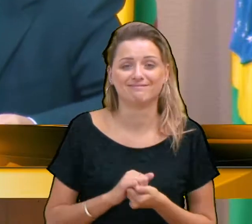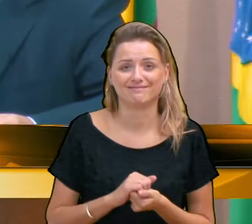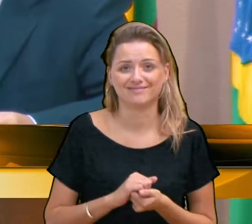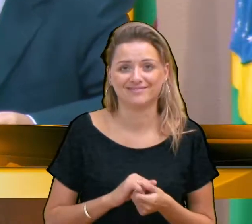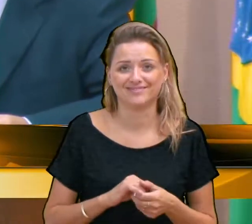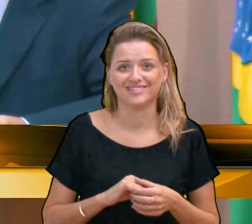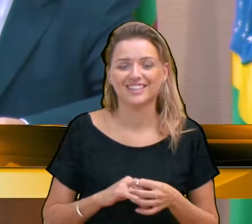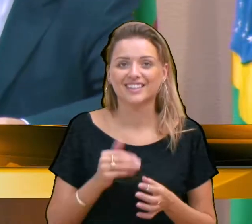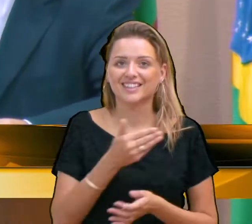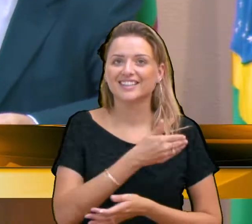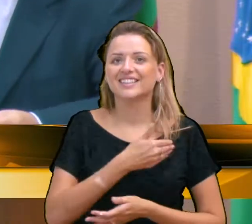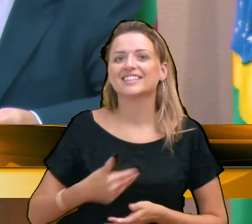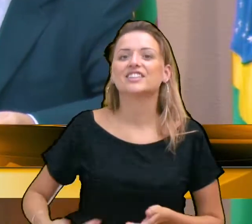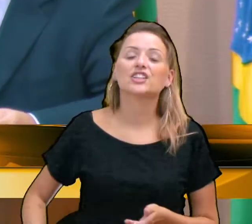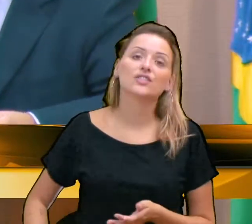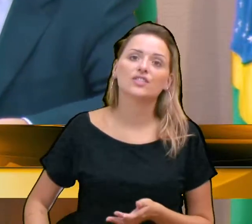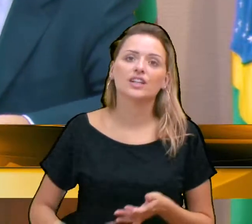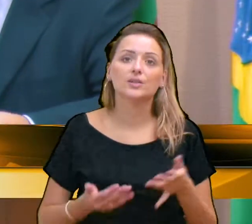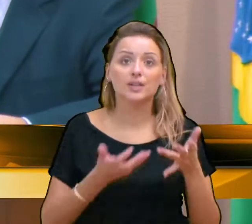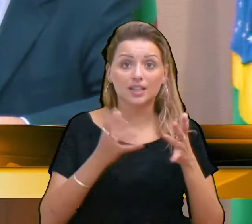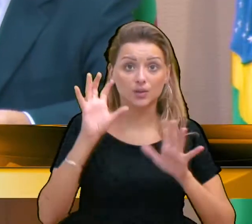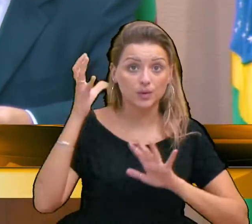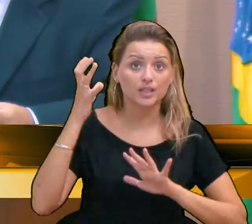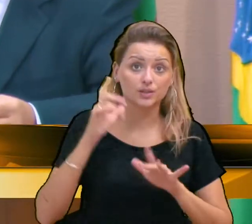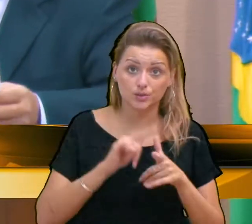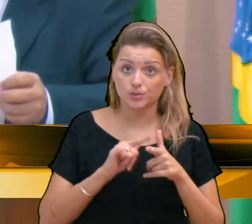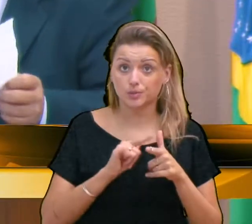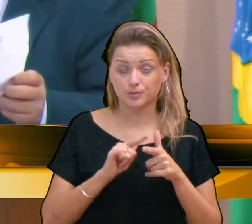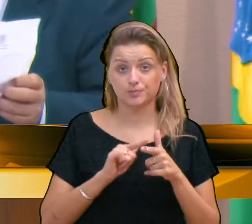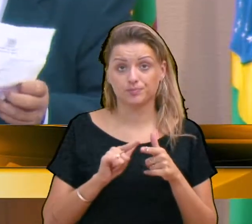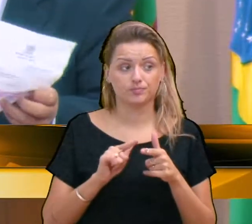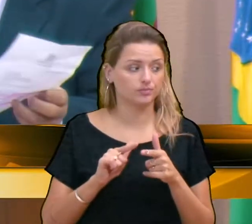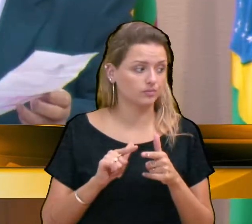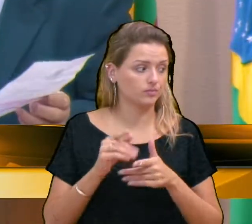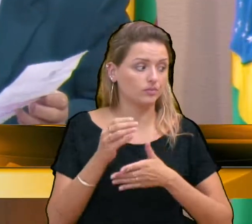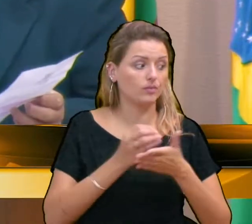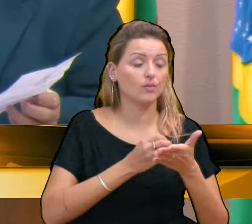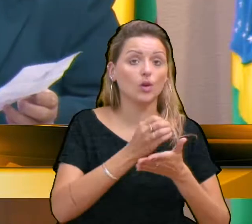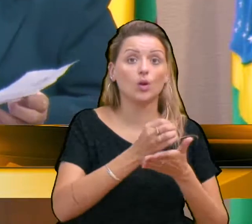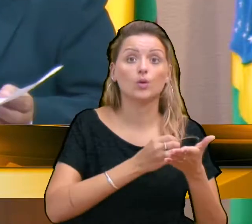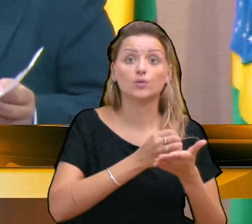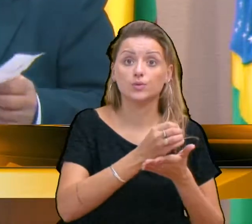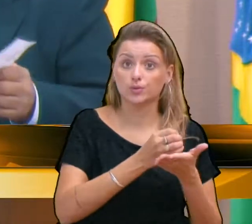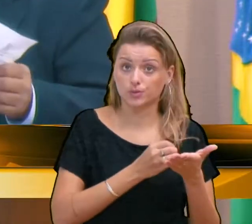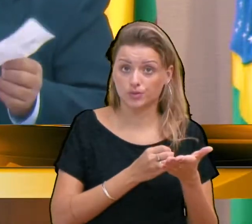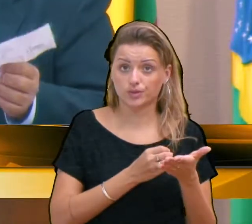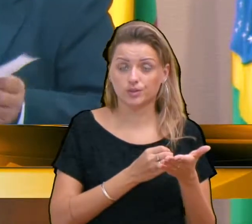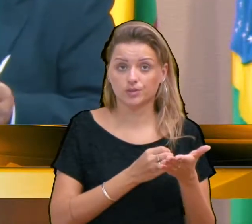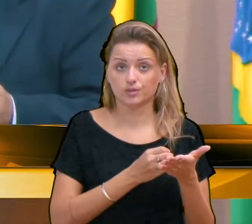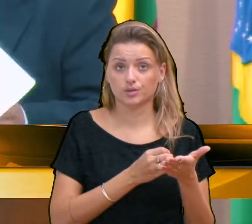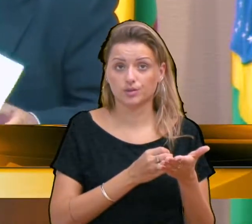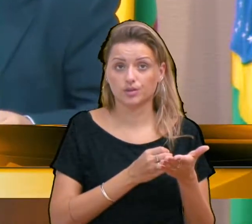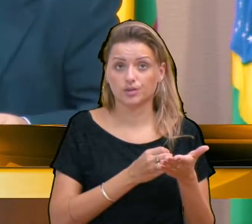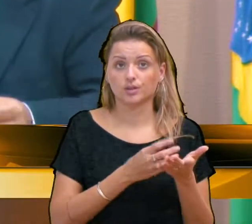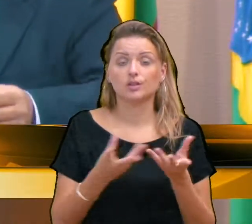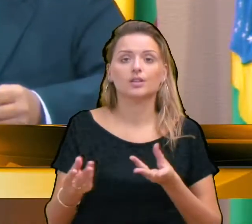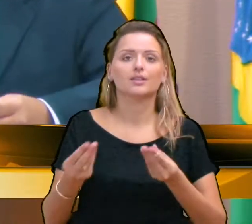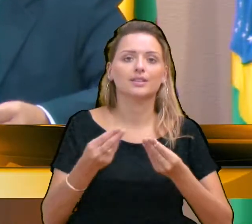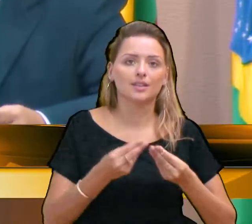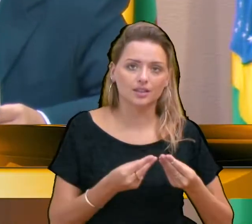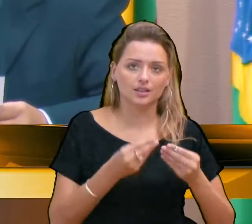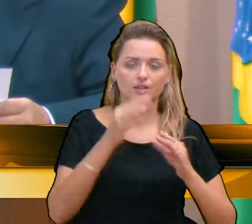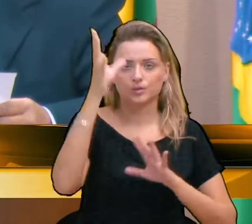o governo se prontificando a resolver esse problema, esse impasse. Ofício, mandando para a Prefeitura de